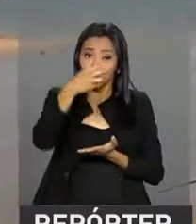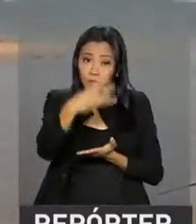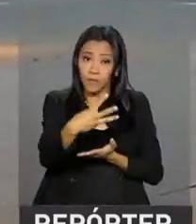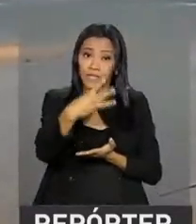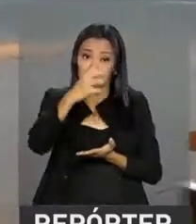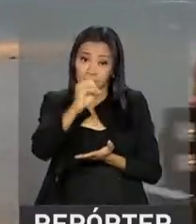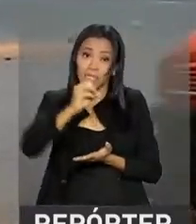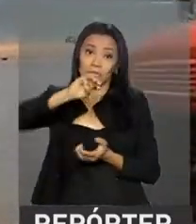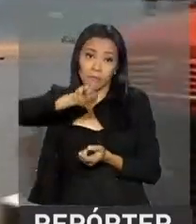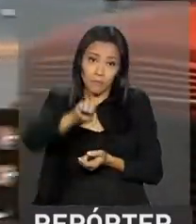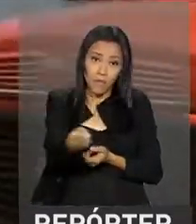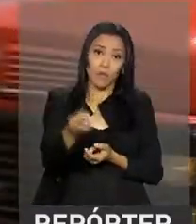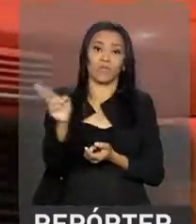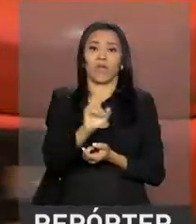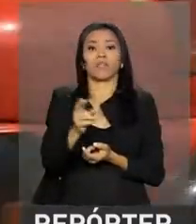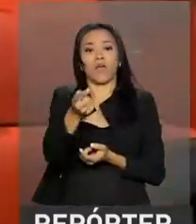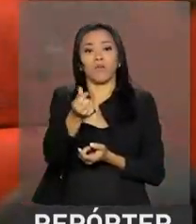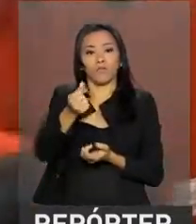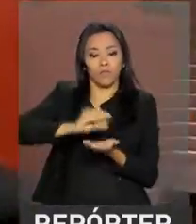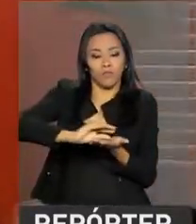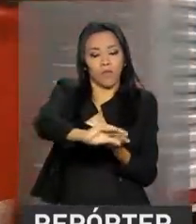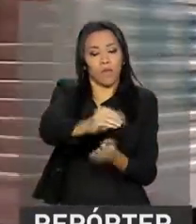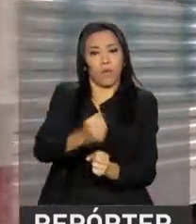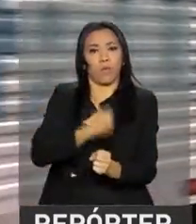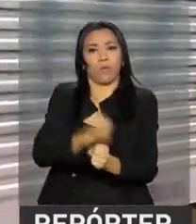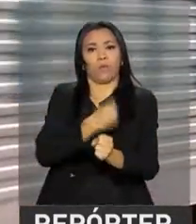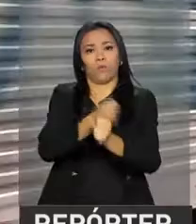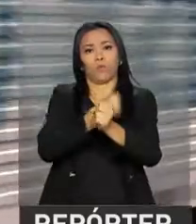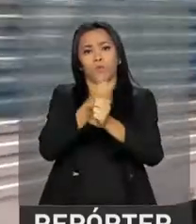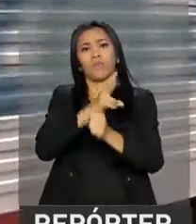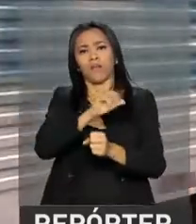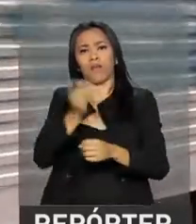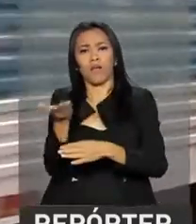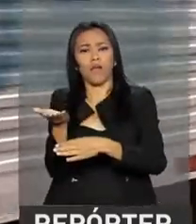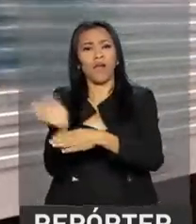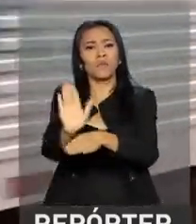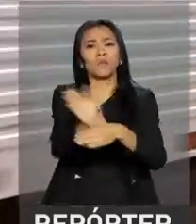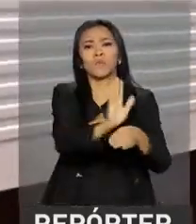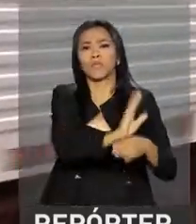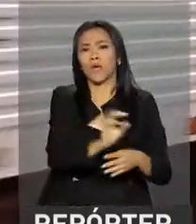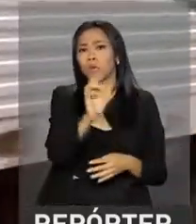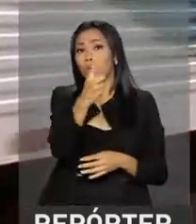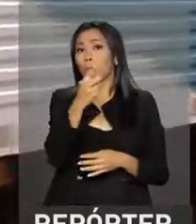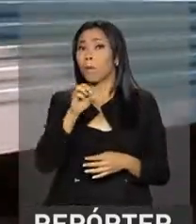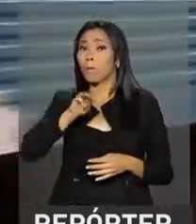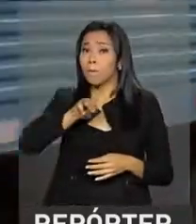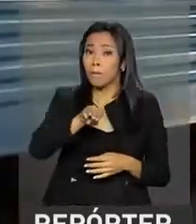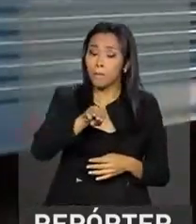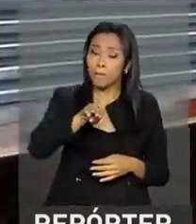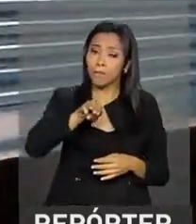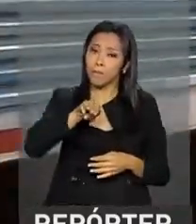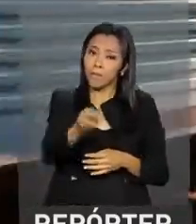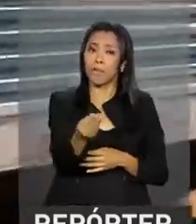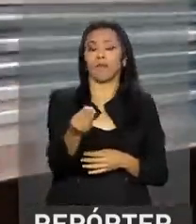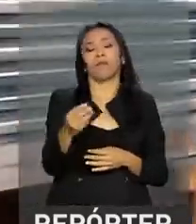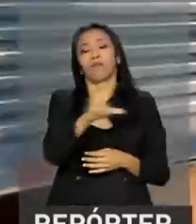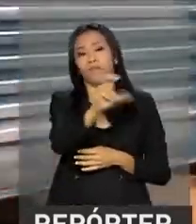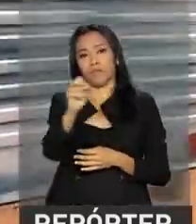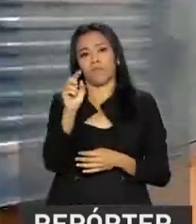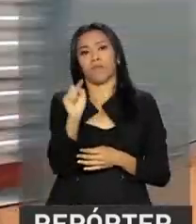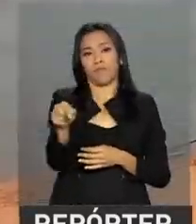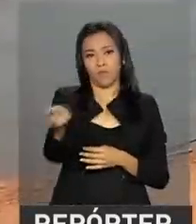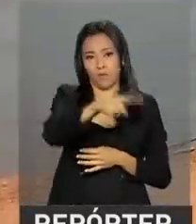de reais para ser construída e vai beneficiar a expectativa é que beneficia cerca de um milhão e meio de pessoas lá nessa